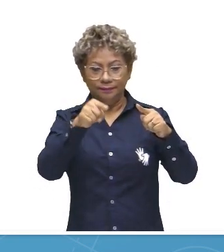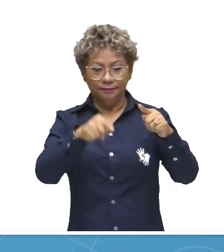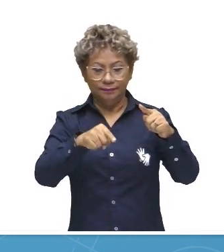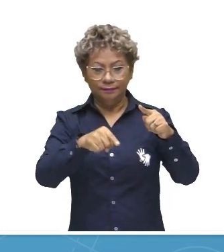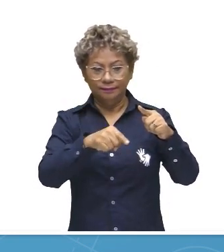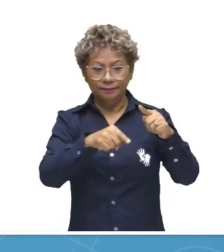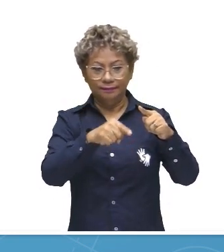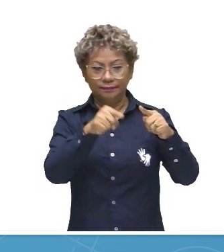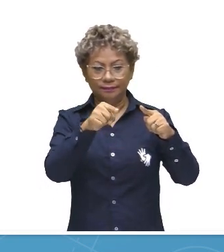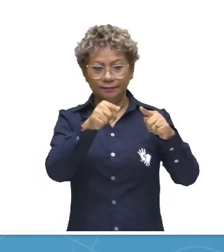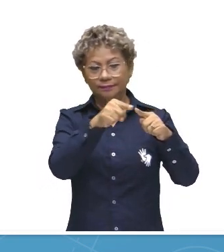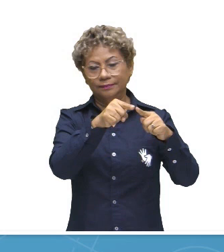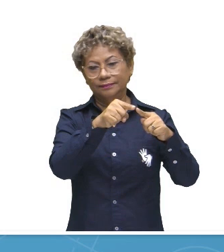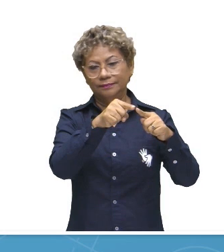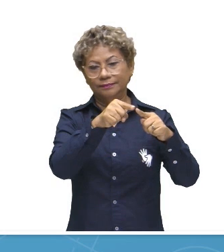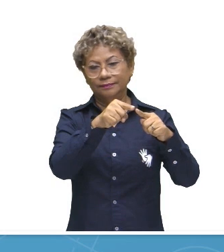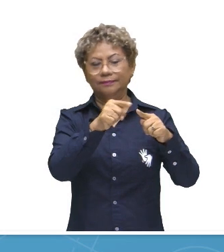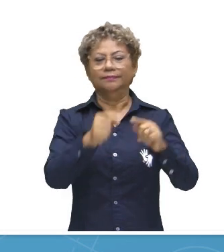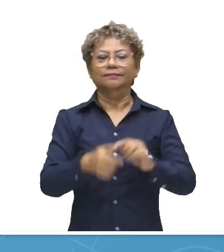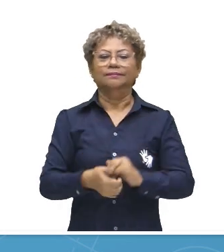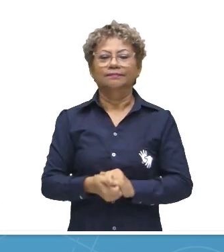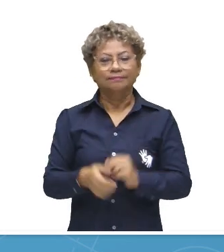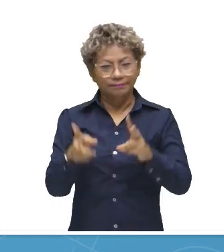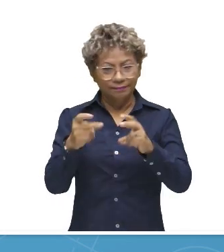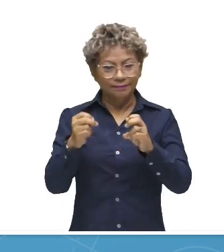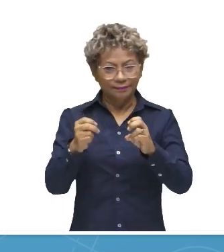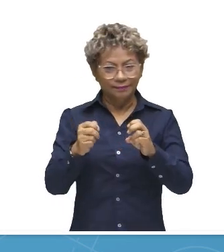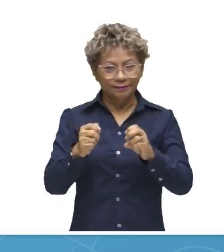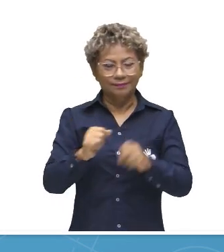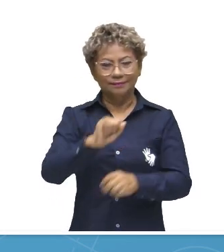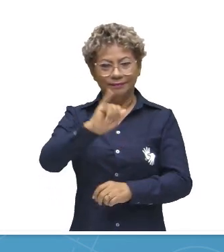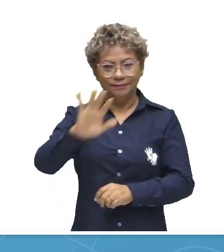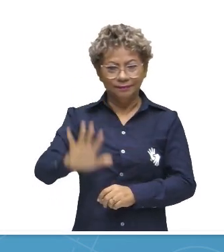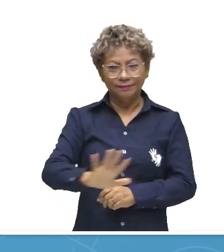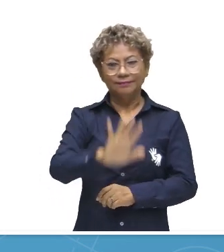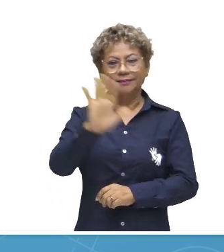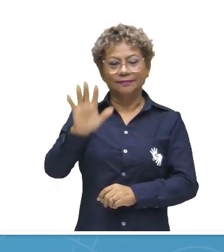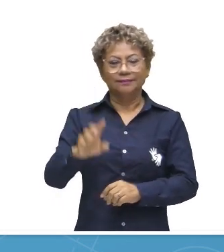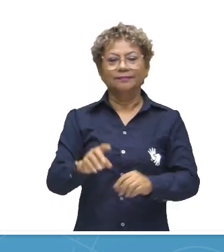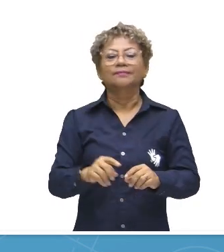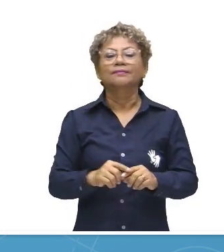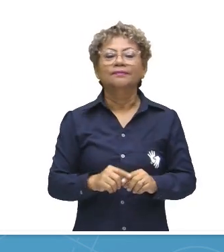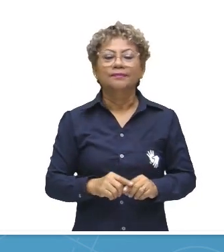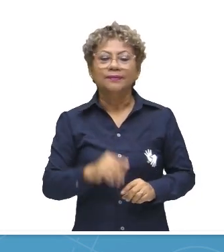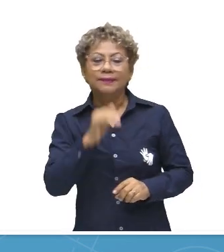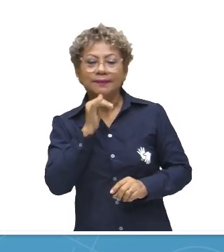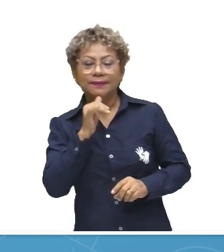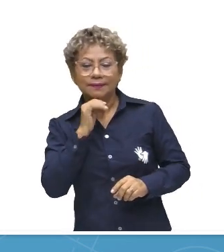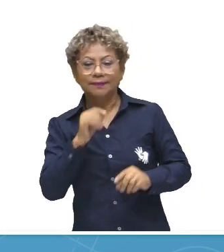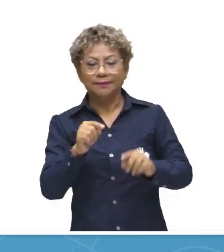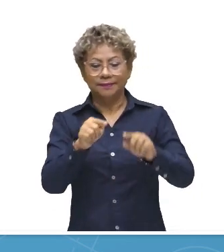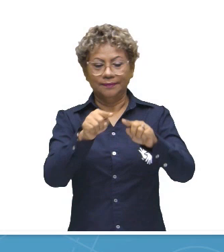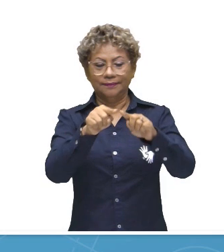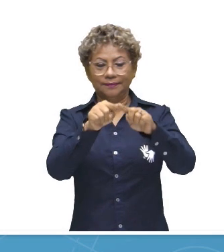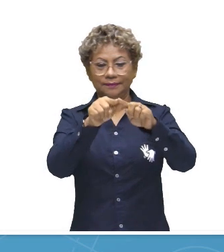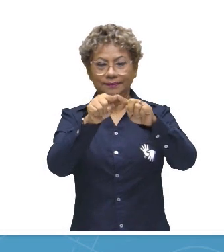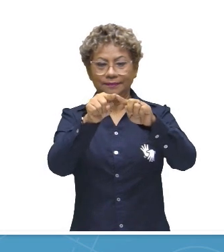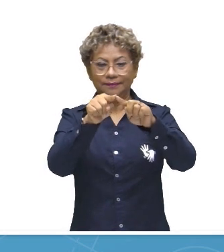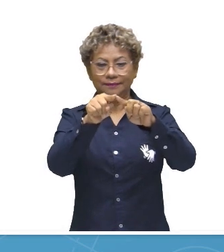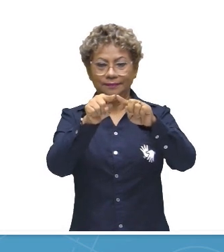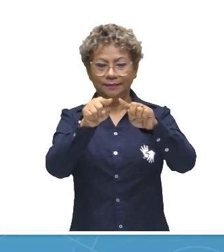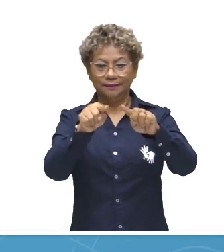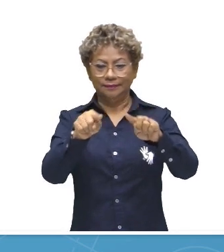Formada pelos segmentos consecutivos até chegar ao início do